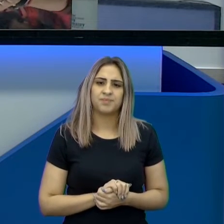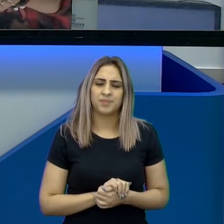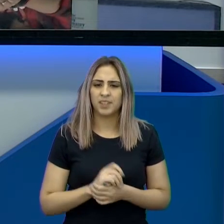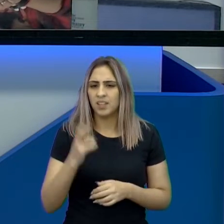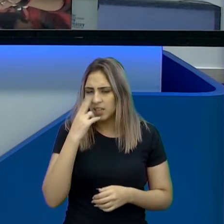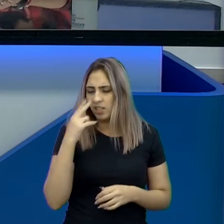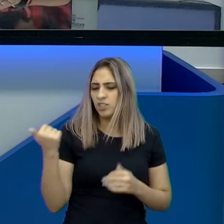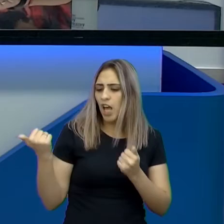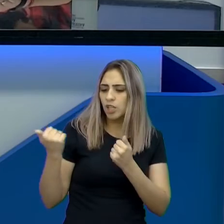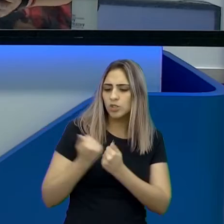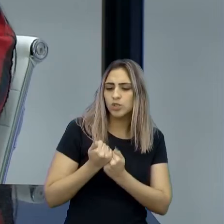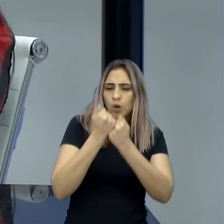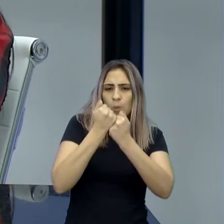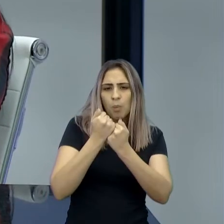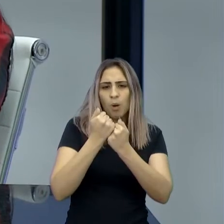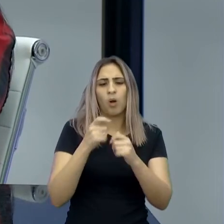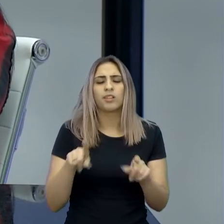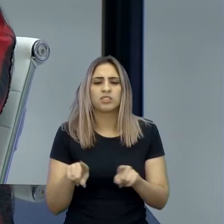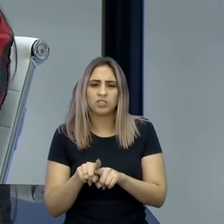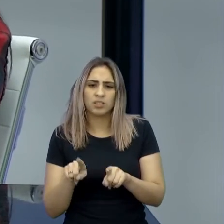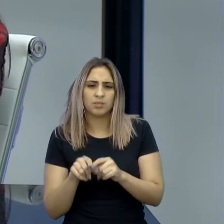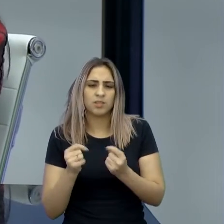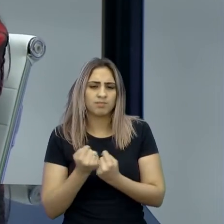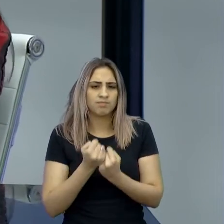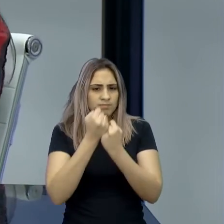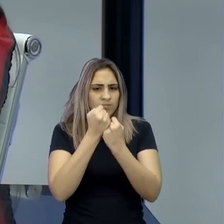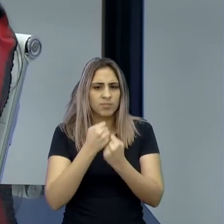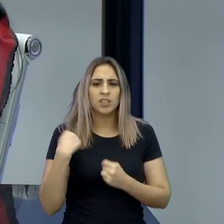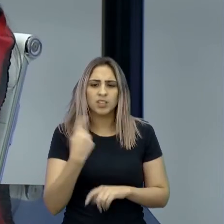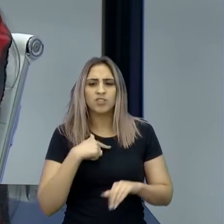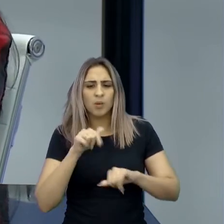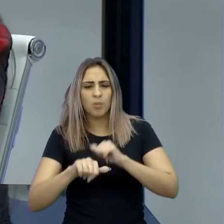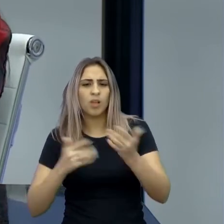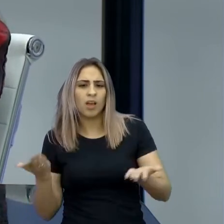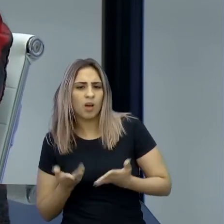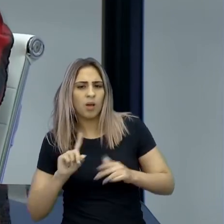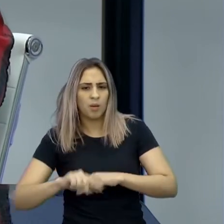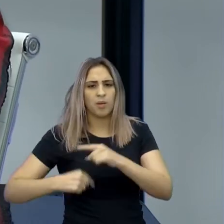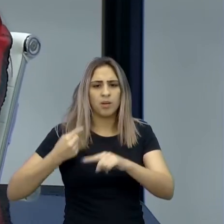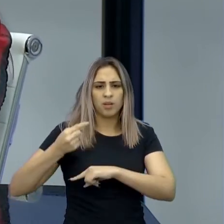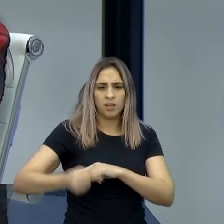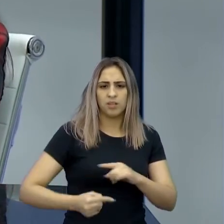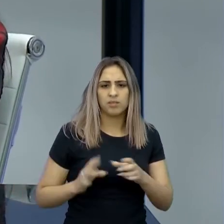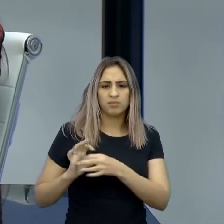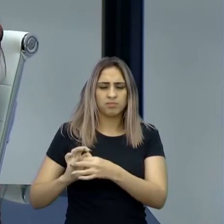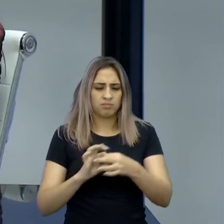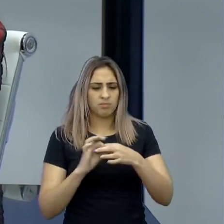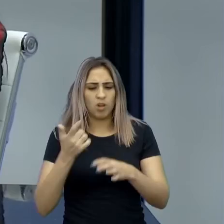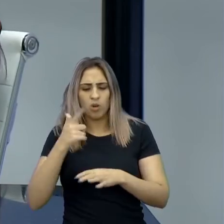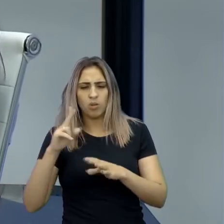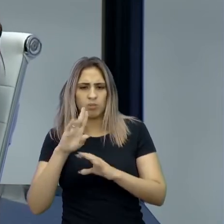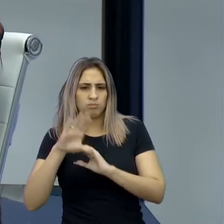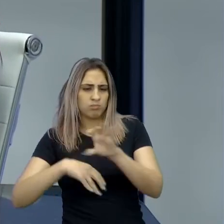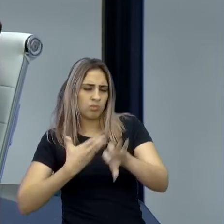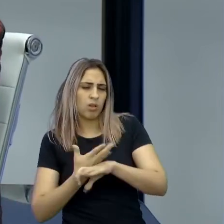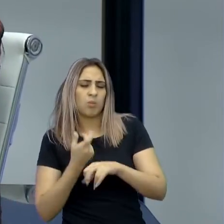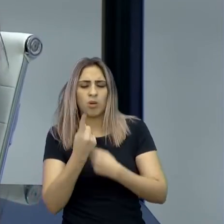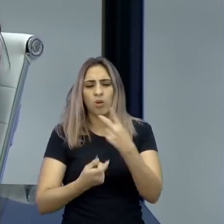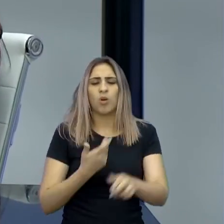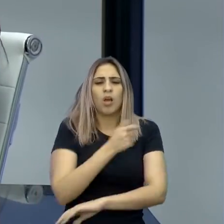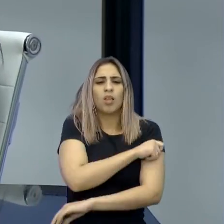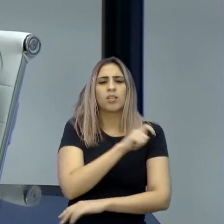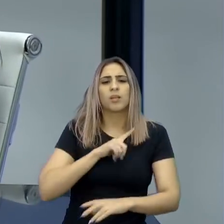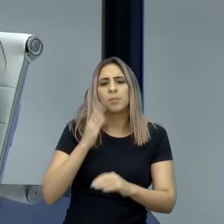dá suporte, né? Não é porque, por exemplo, a gente vai mudar agora para a próxima unidade curricular, ou porque alguns estudantes eles também